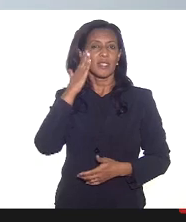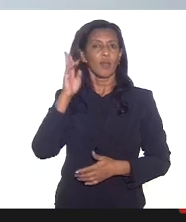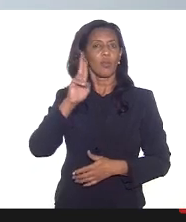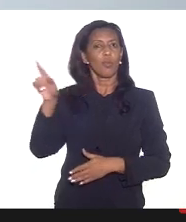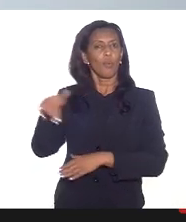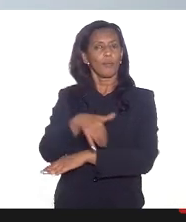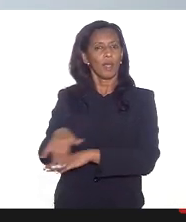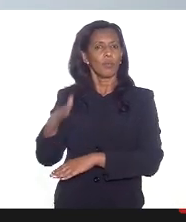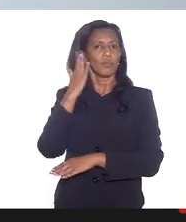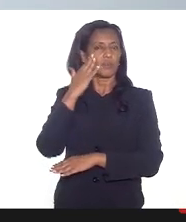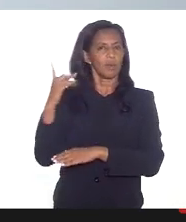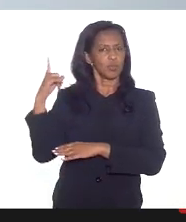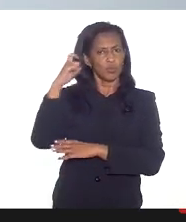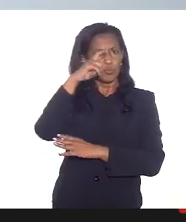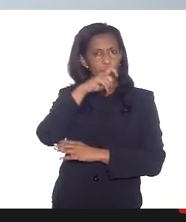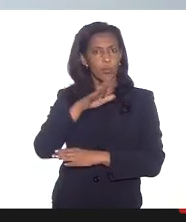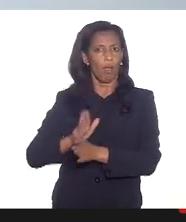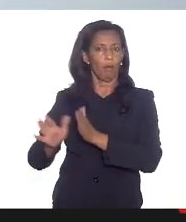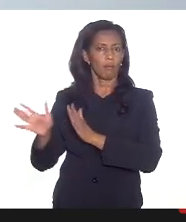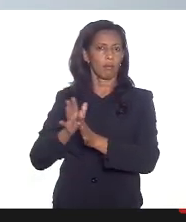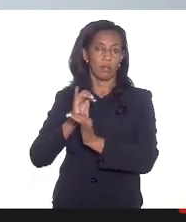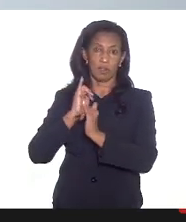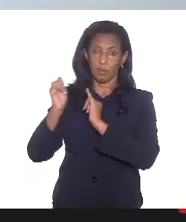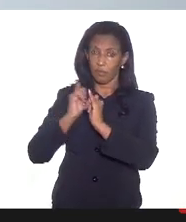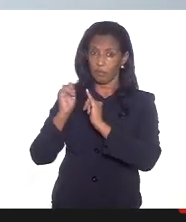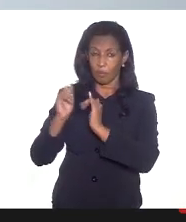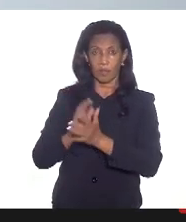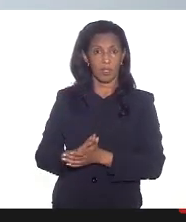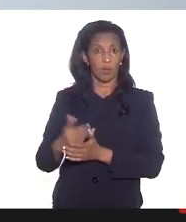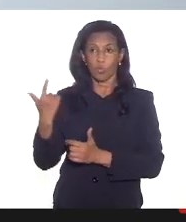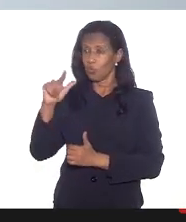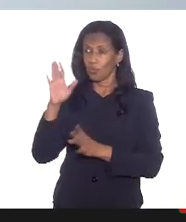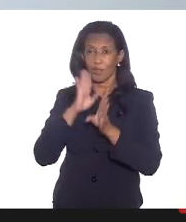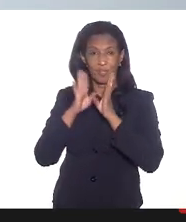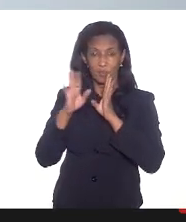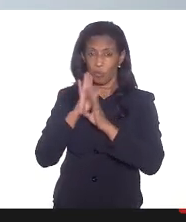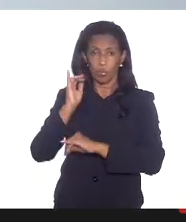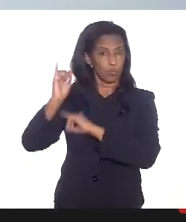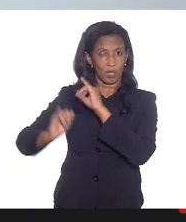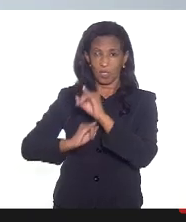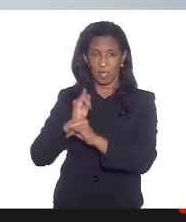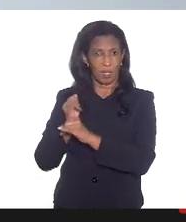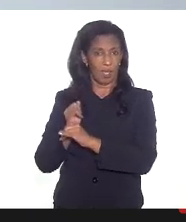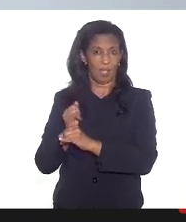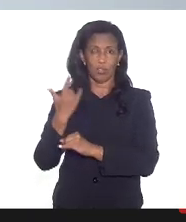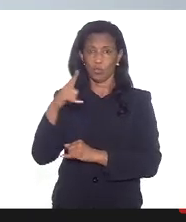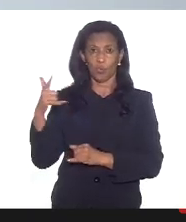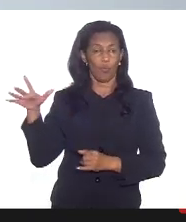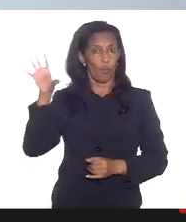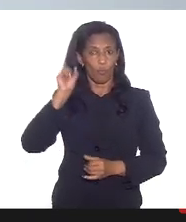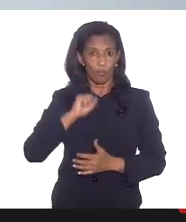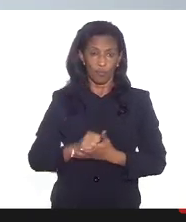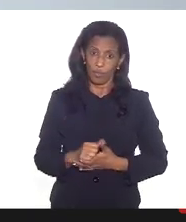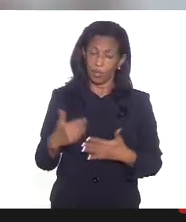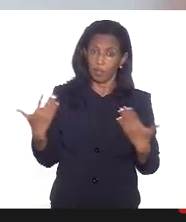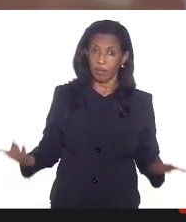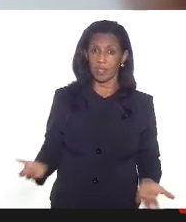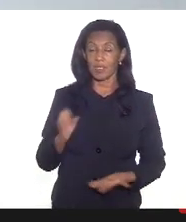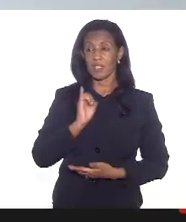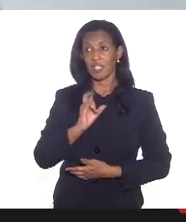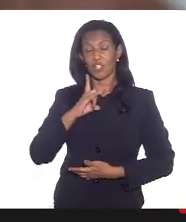endereço que ele sabe ainda dificuldade de ter acesso à informação que não vão ter o Instagram que não vão ter acesso a internet que não vão rir quer